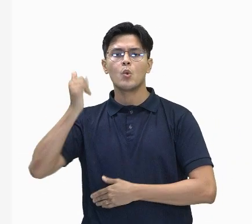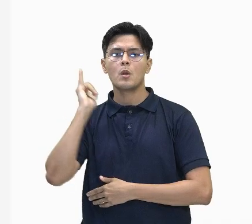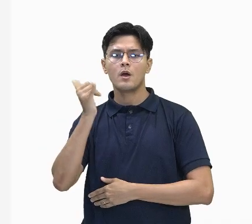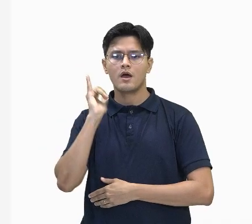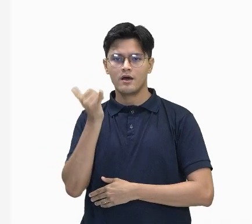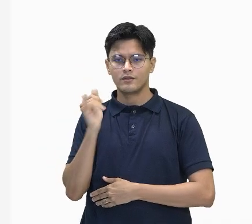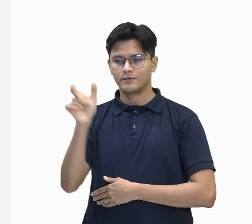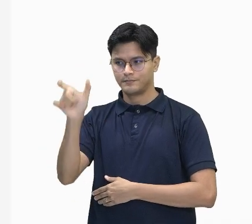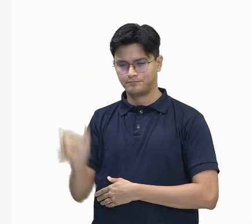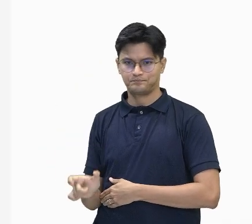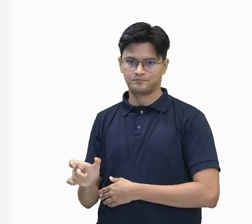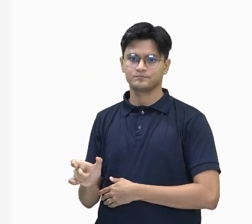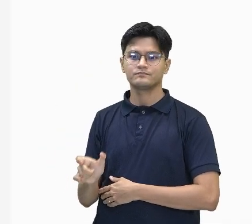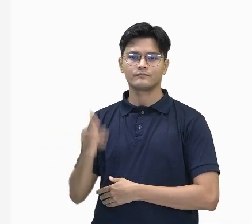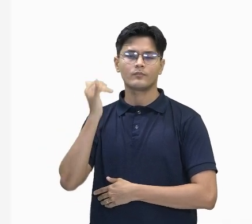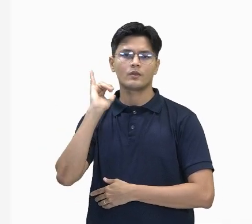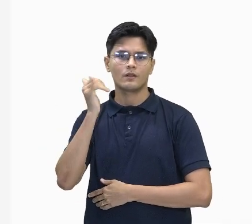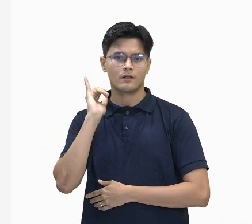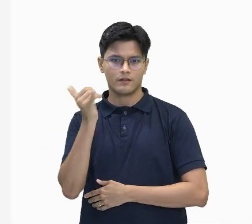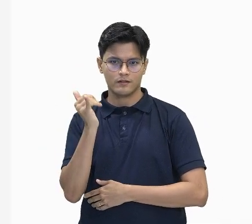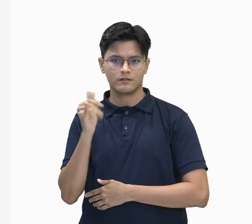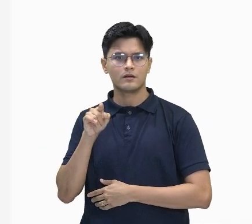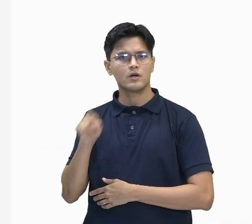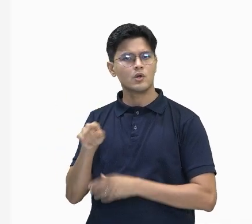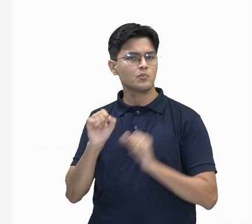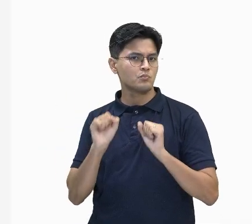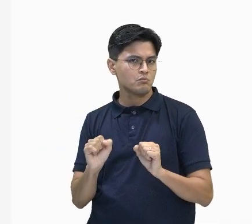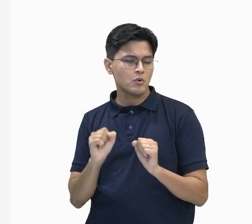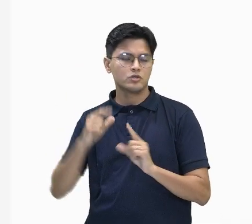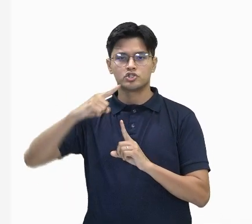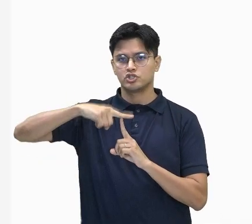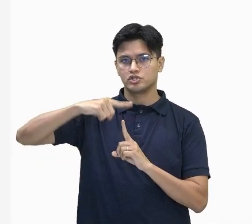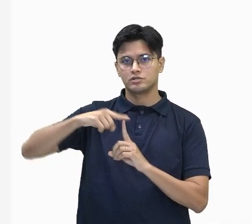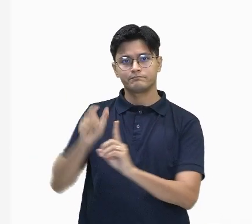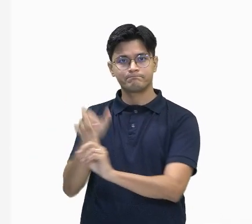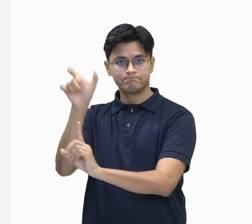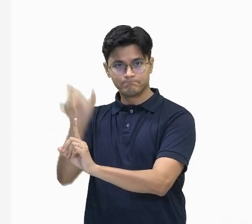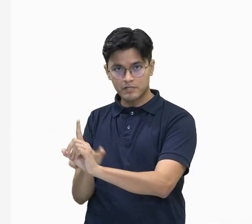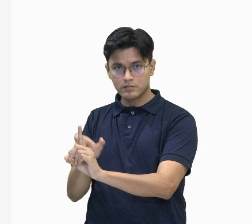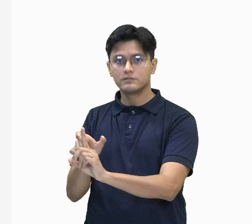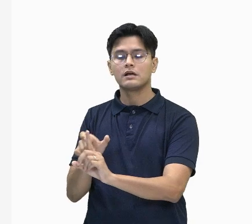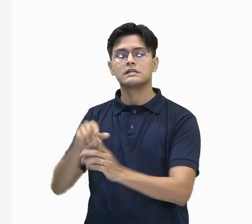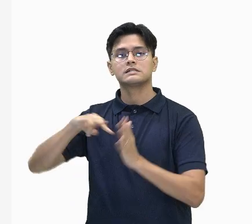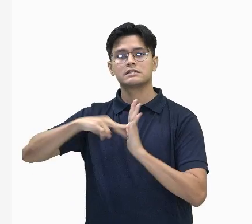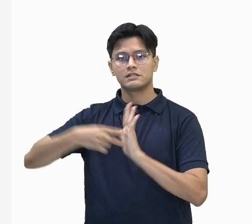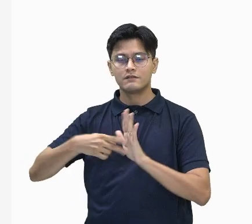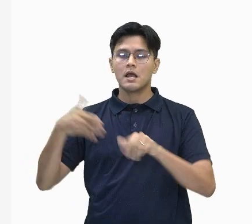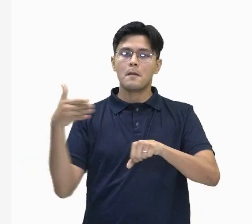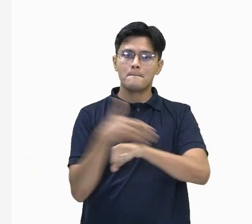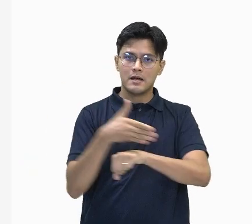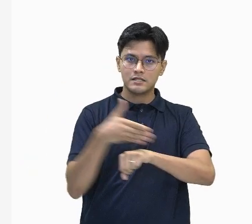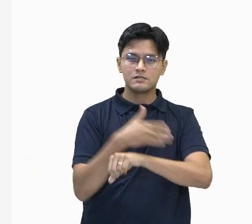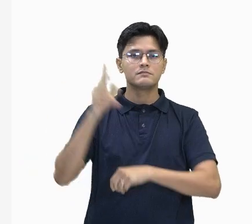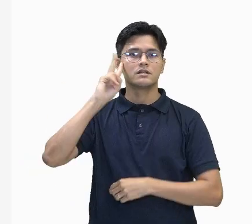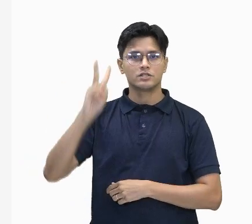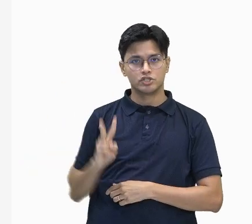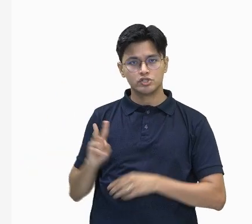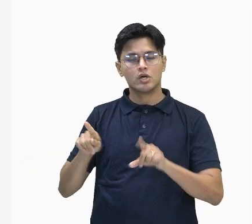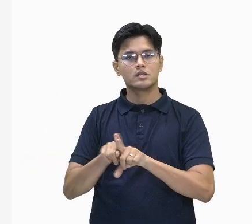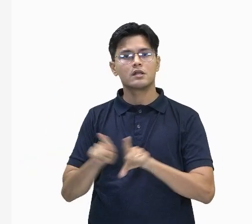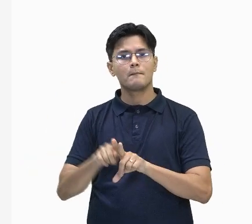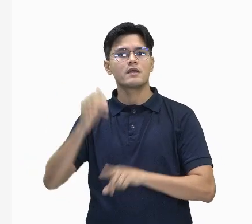obra de Machado de Assis pode ser narrador personagem, aquele que faz parte da história, além de contar a história, ele